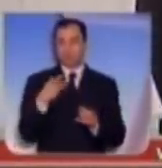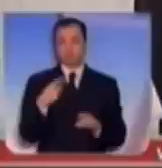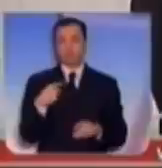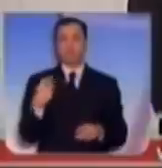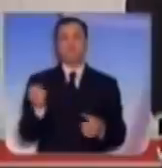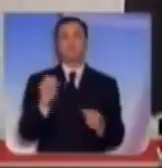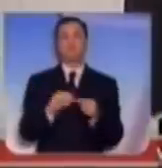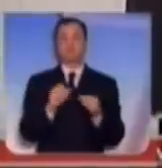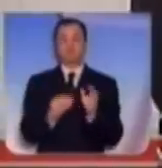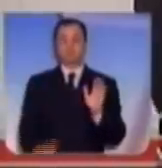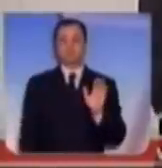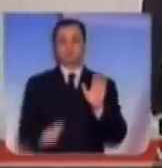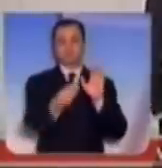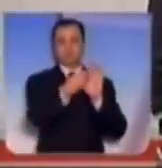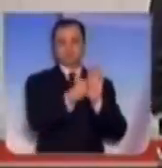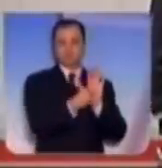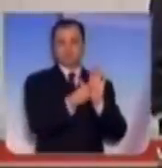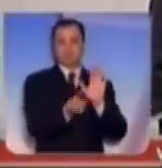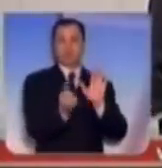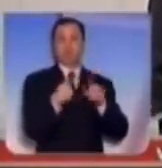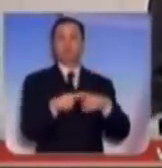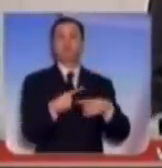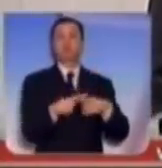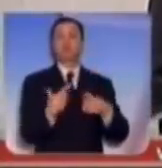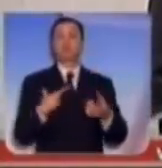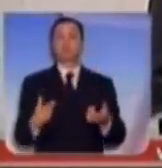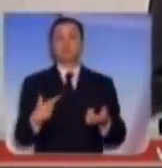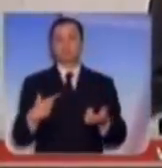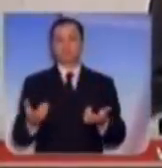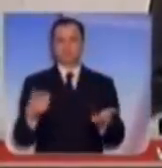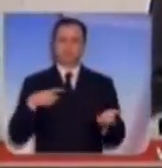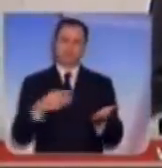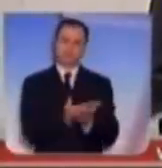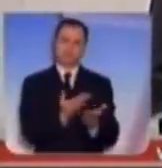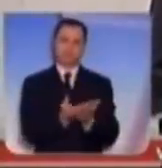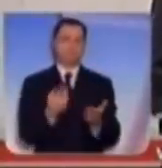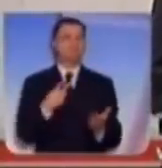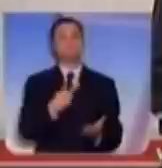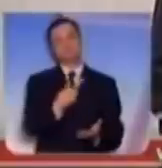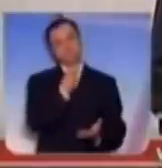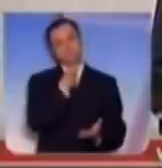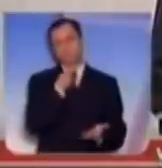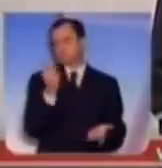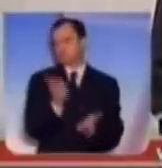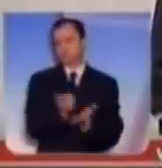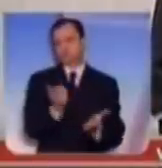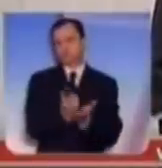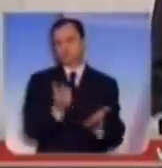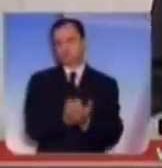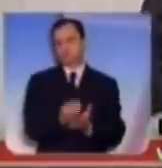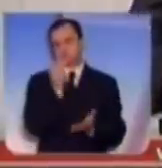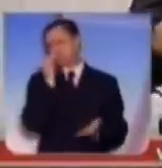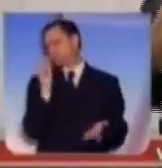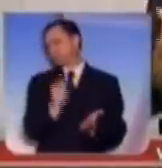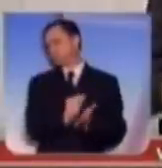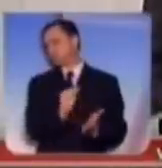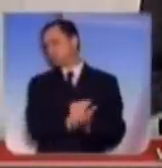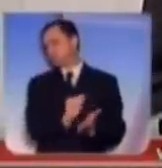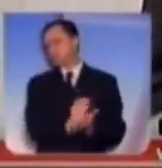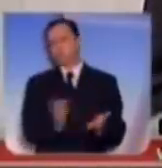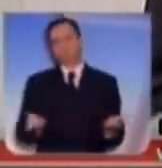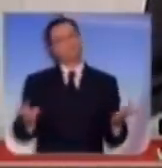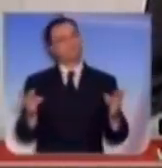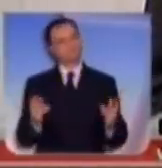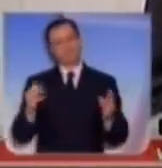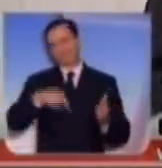senhor presidente, fazer esse registro, porque a educação não pode continuar sendo desprezada dessa